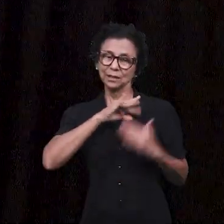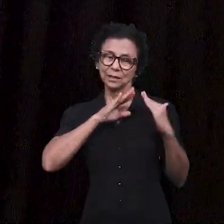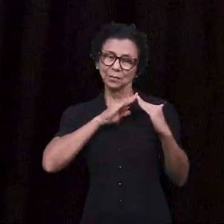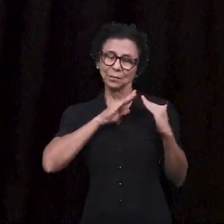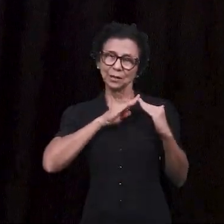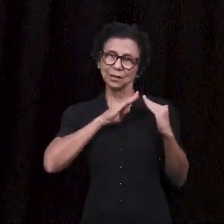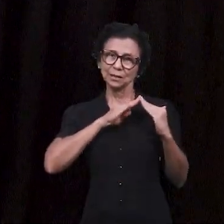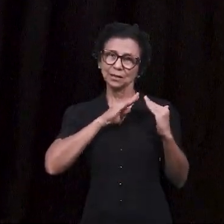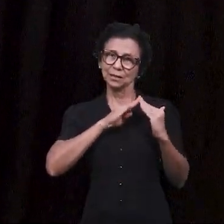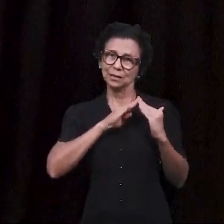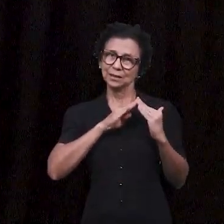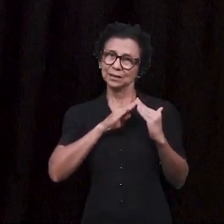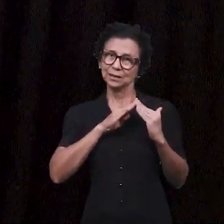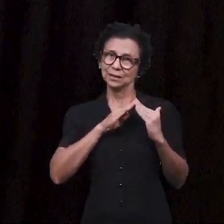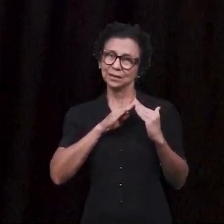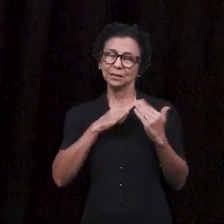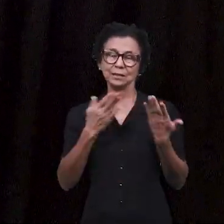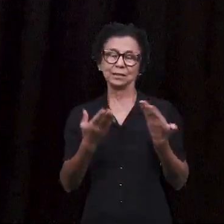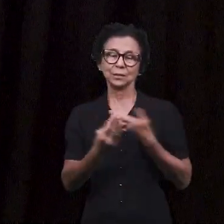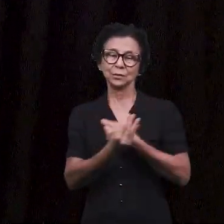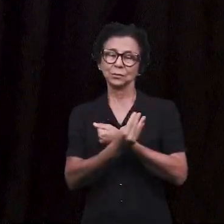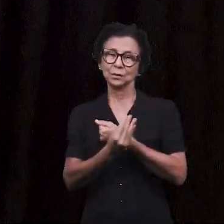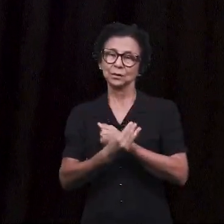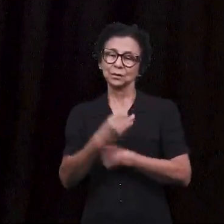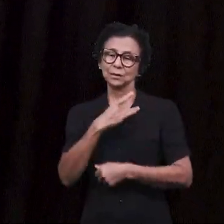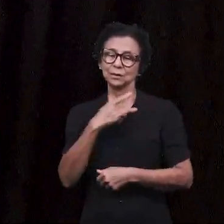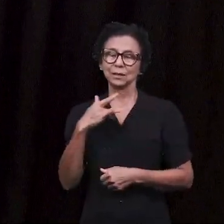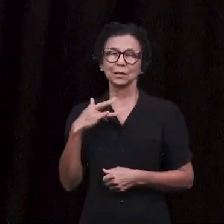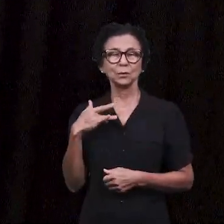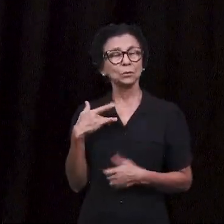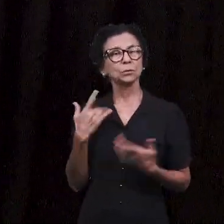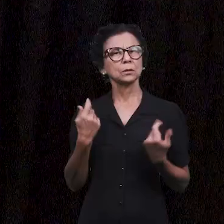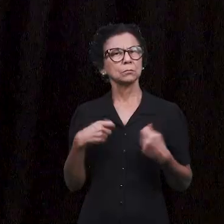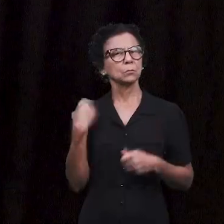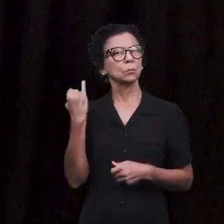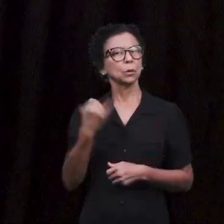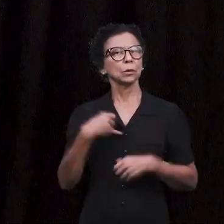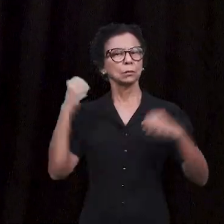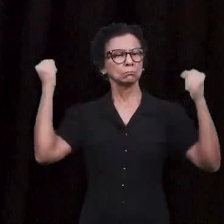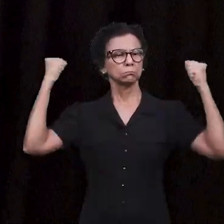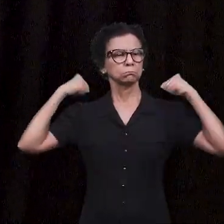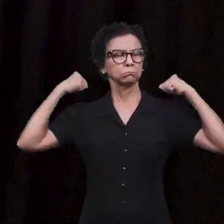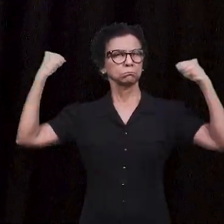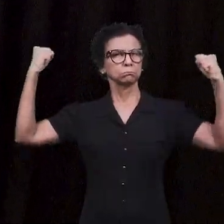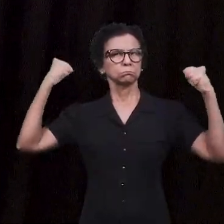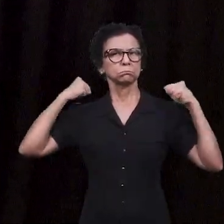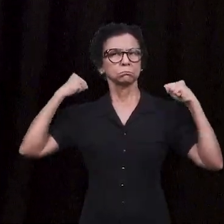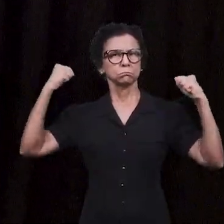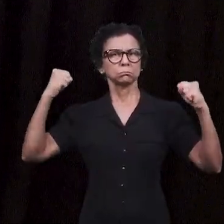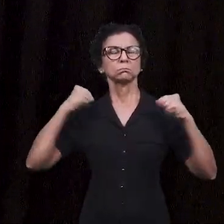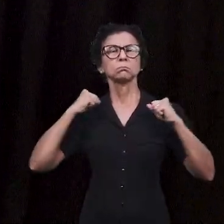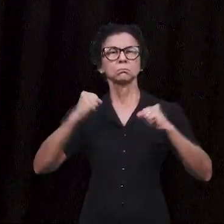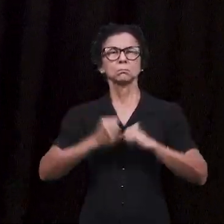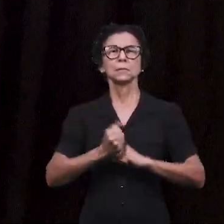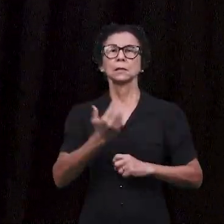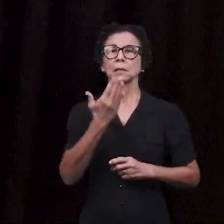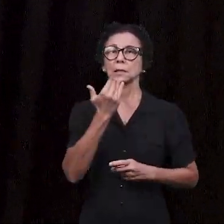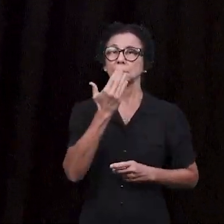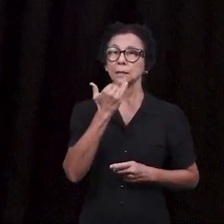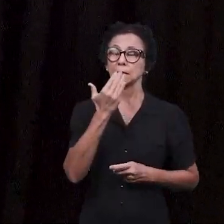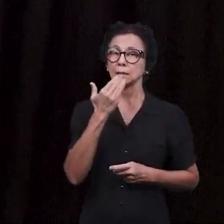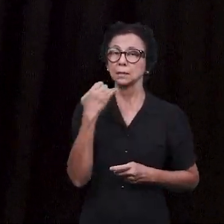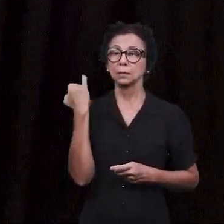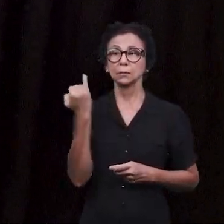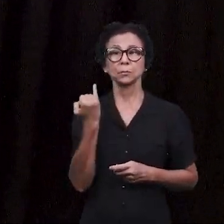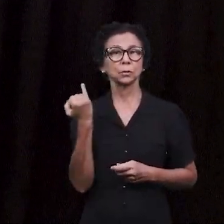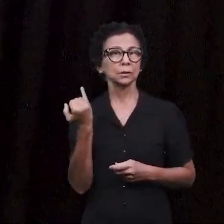Cuidar da nossa saúde é fundamental, então realmente as atividades físicas, a boa alimentação são boas práticas